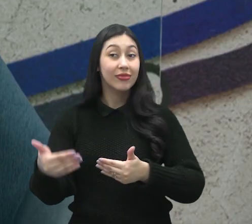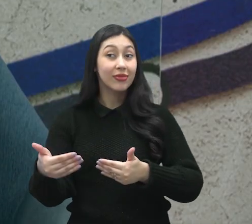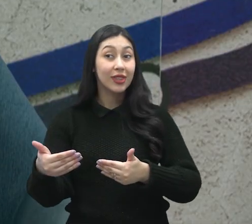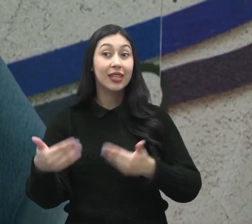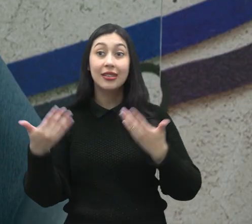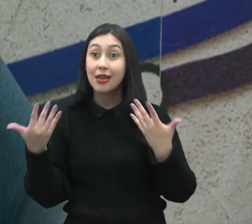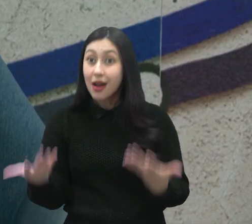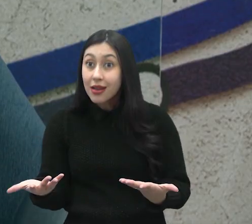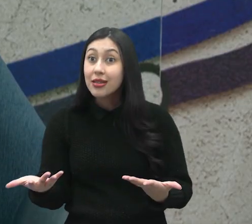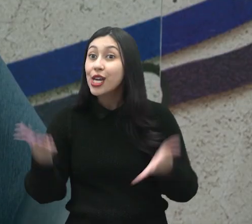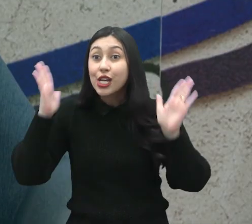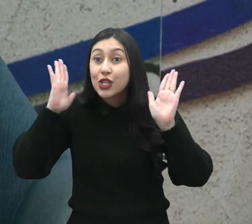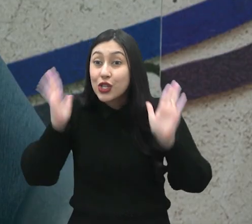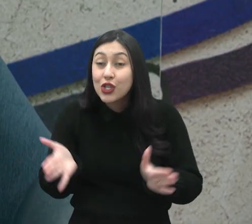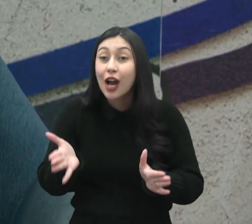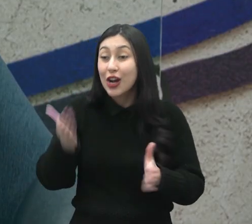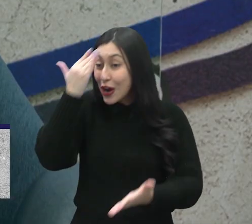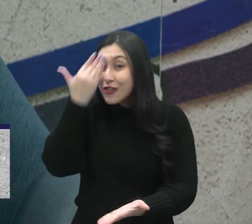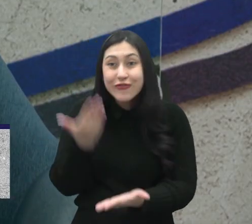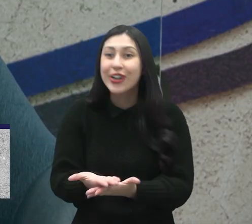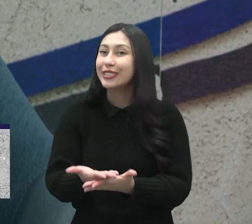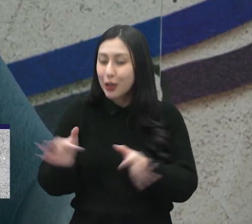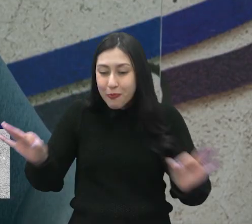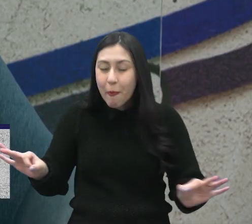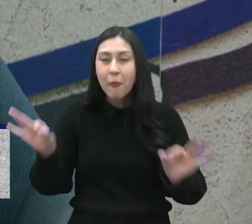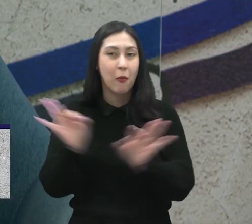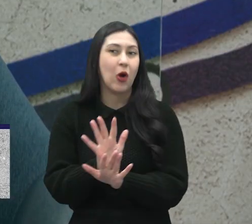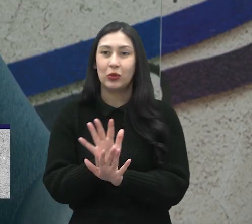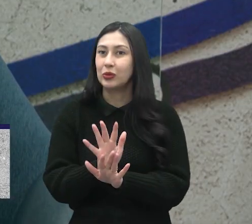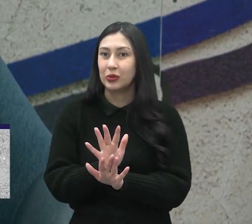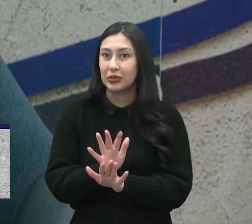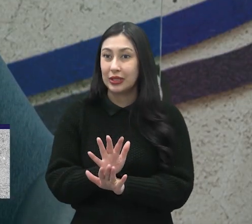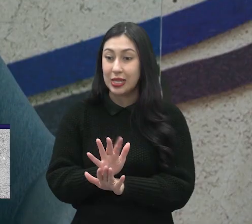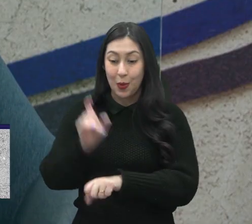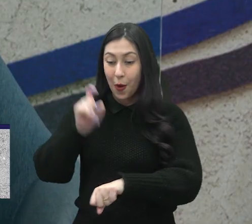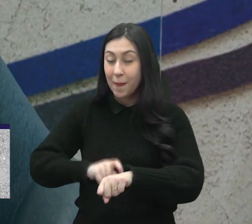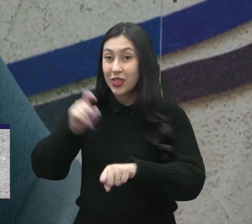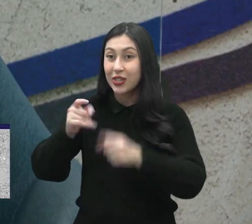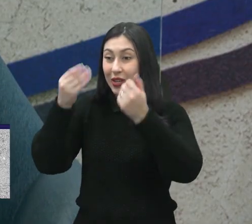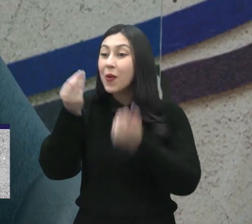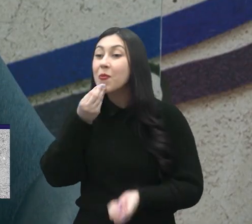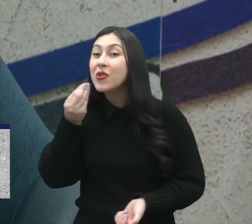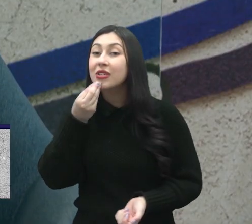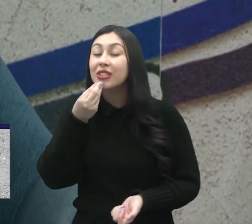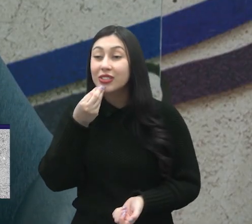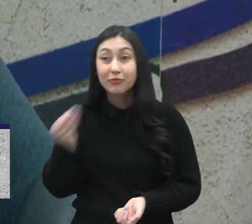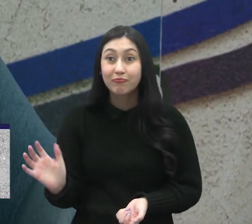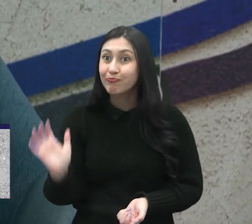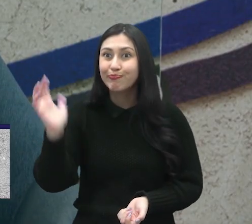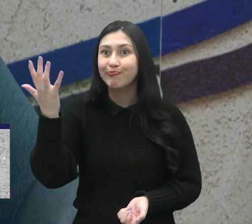porque assim você já ganha essa confiança de estar preparado na hora que aquele cargo se abre, né? Ou existe